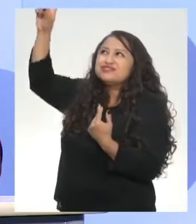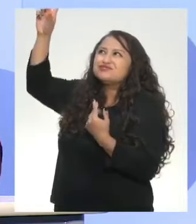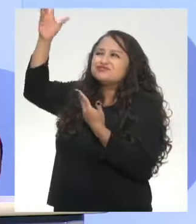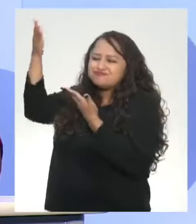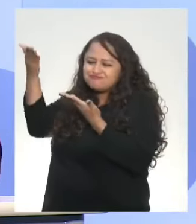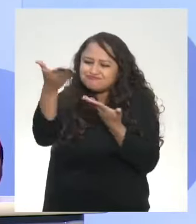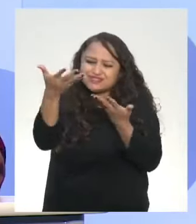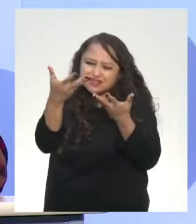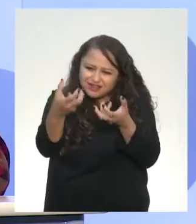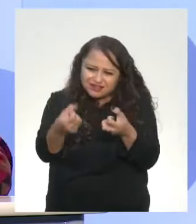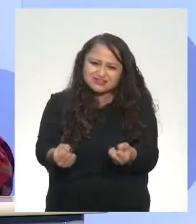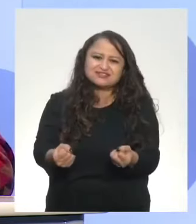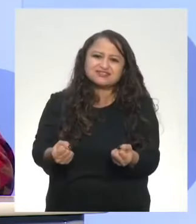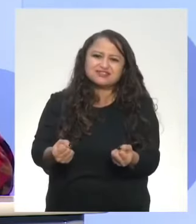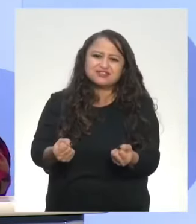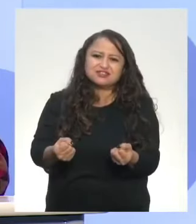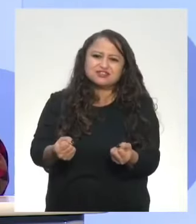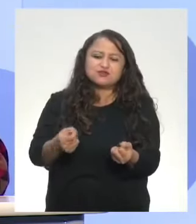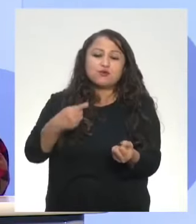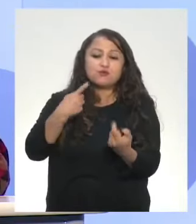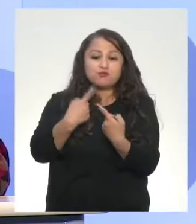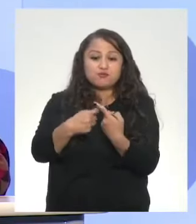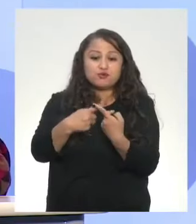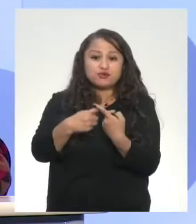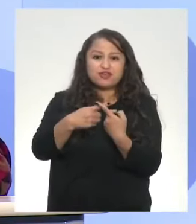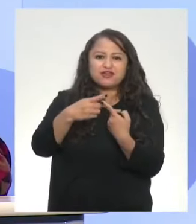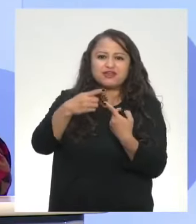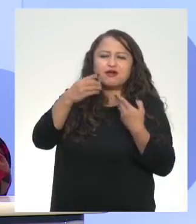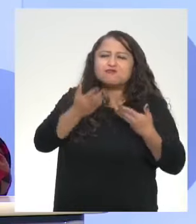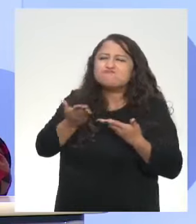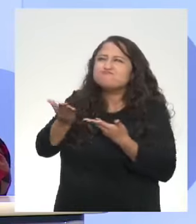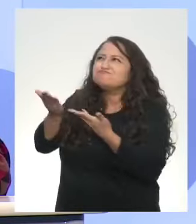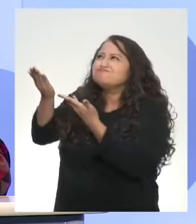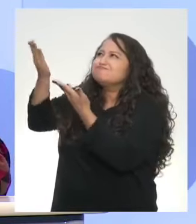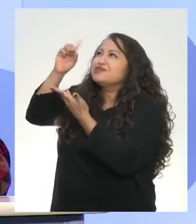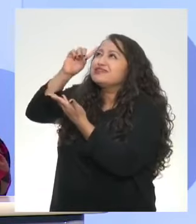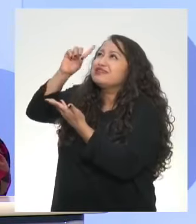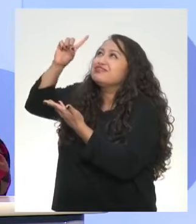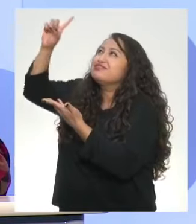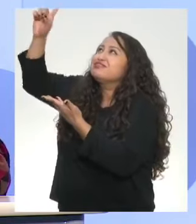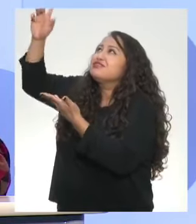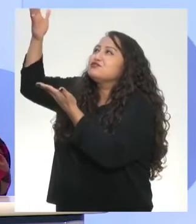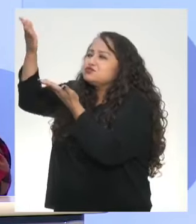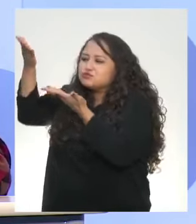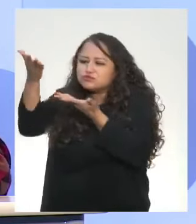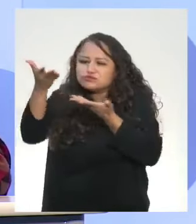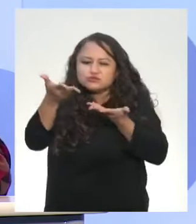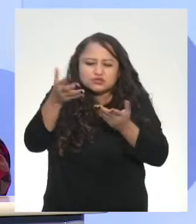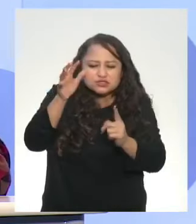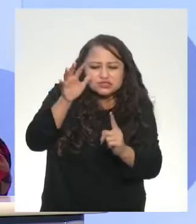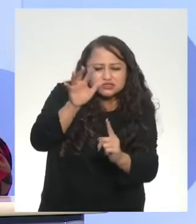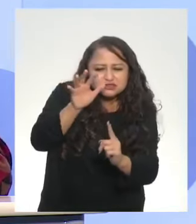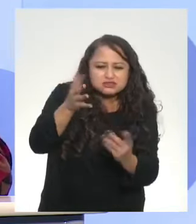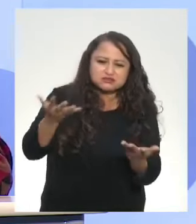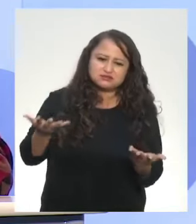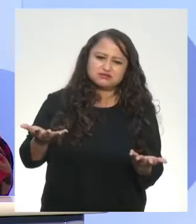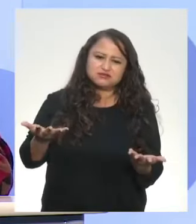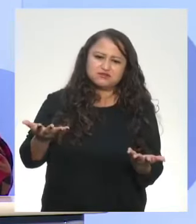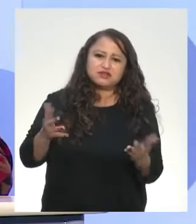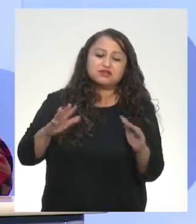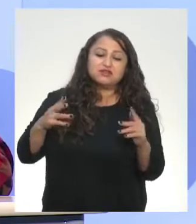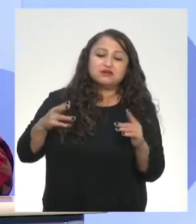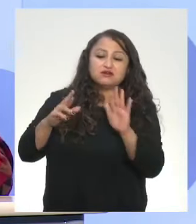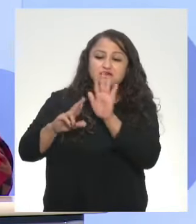do rei emana de Deus, né, como se acima, né, de Deus a gente tem a representação dele na terra, que